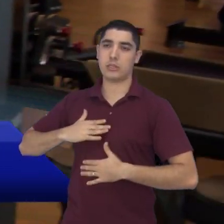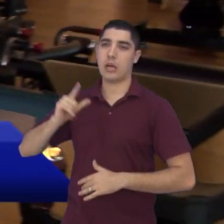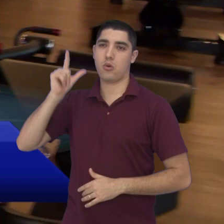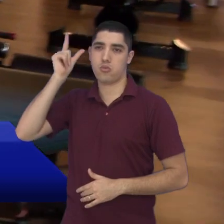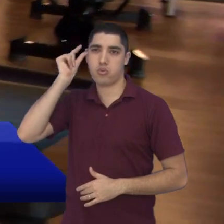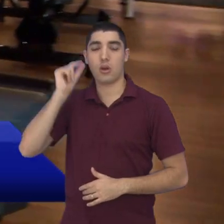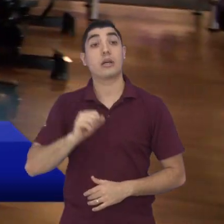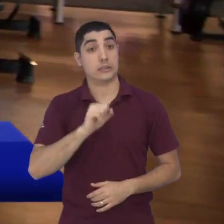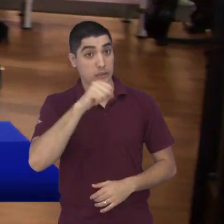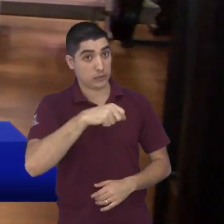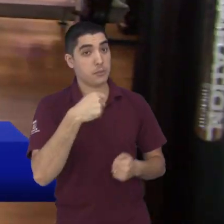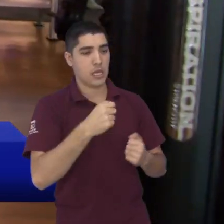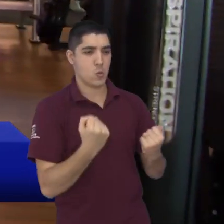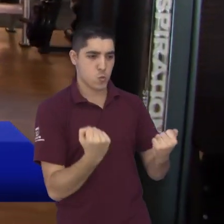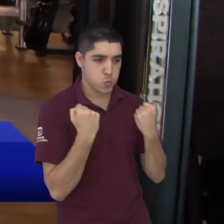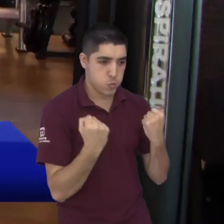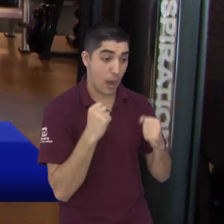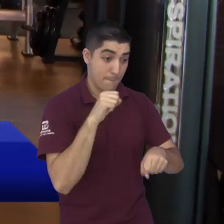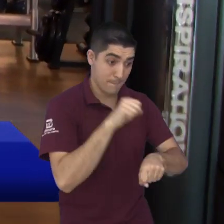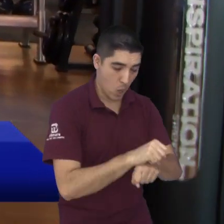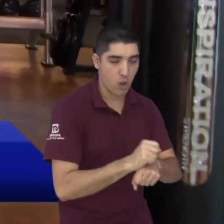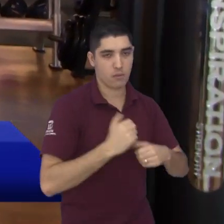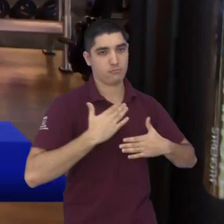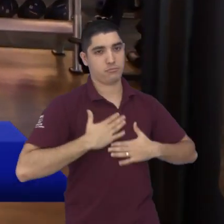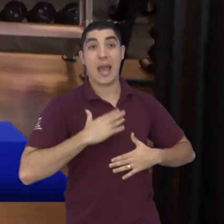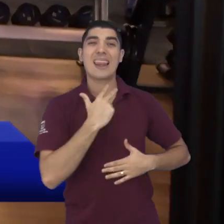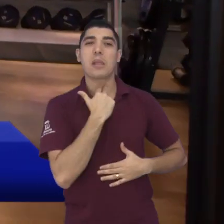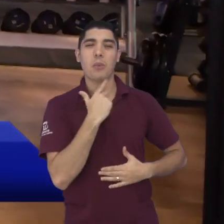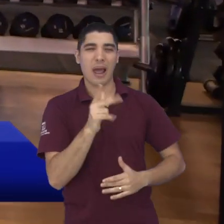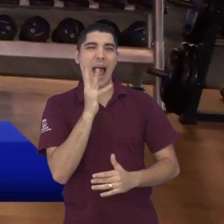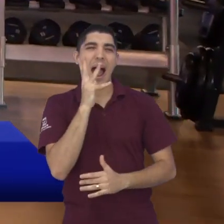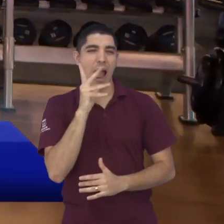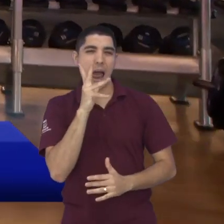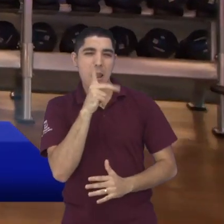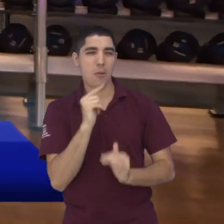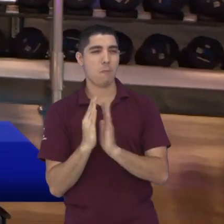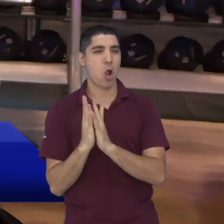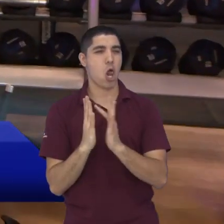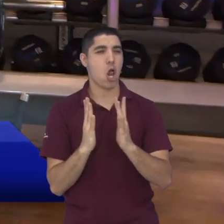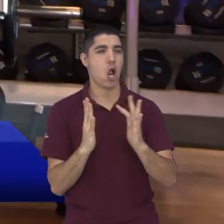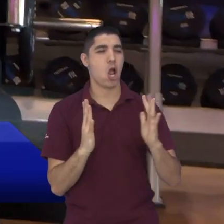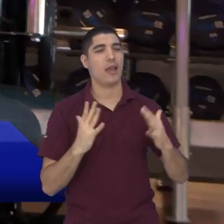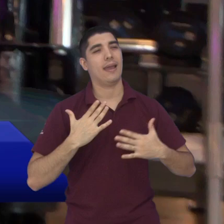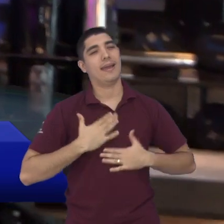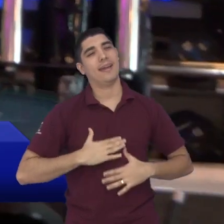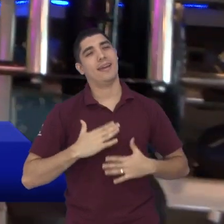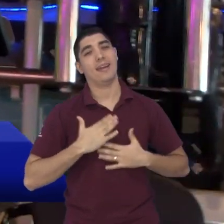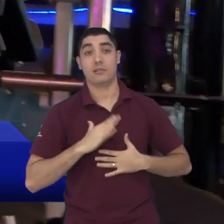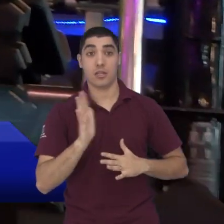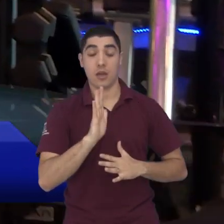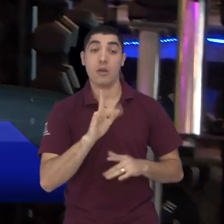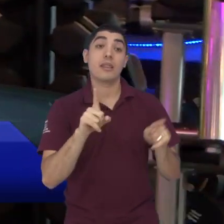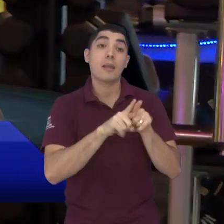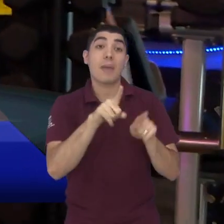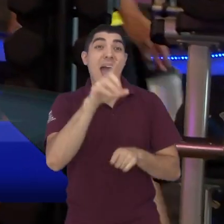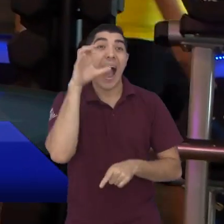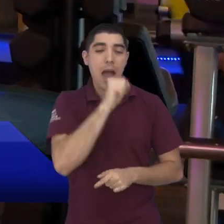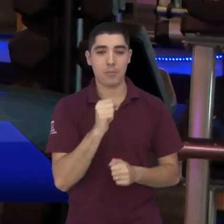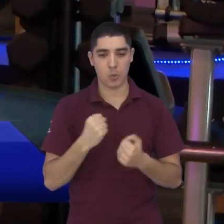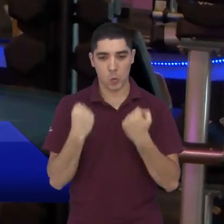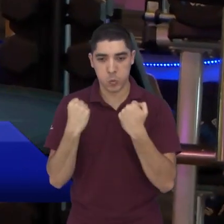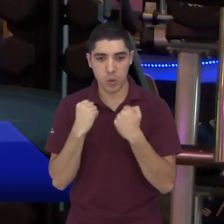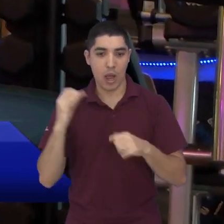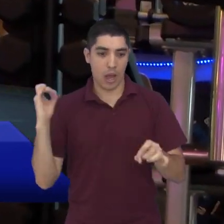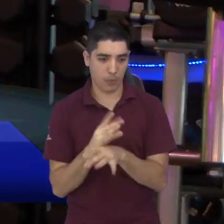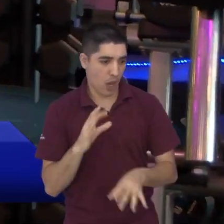parte do processo sim você tem que descansar entre n não pode ser um descanso tão longo que o músculo esfrie e não pode